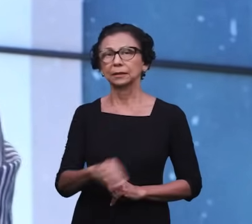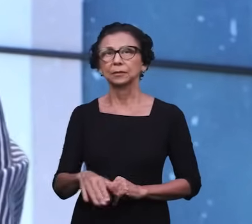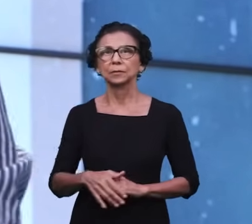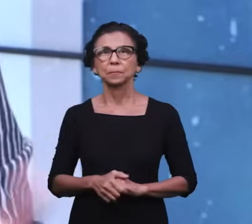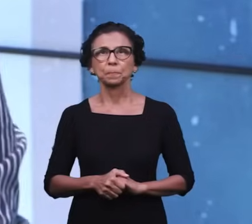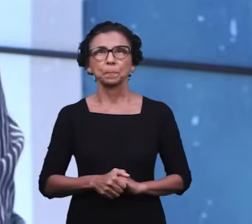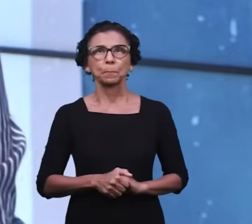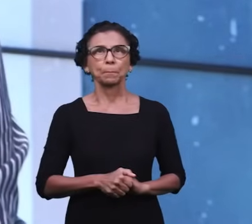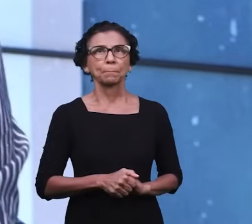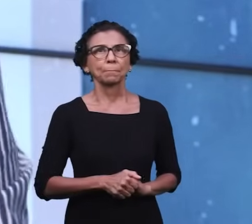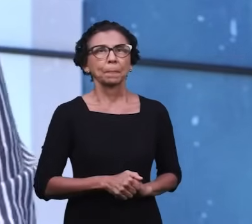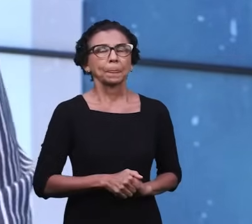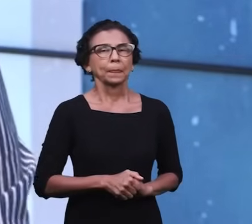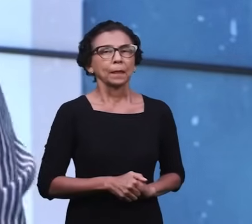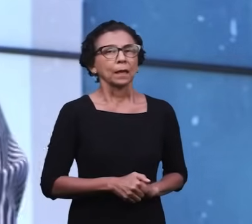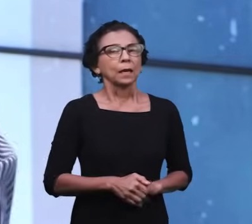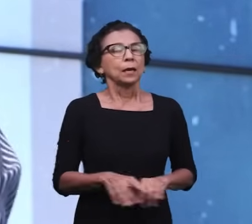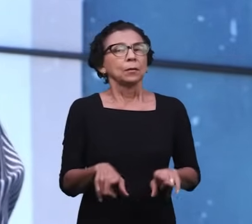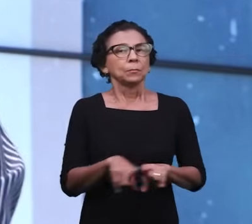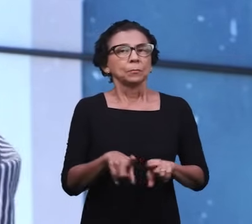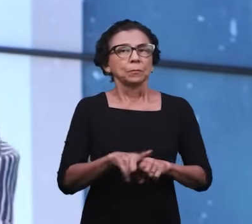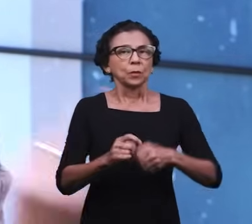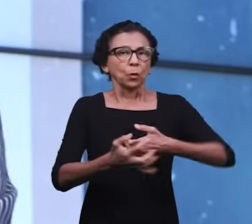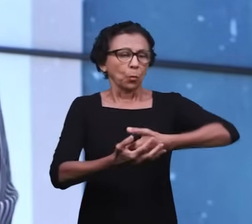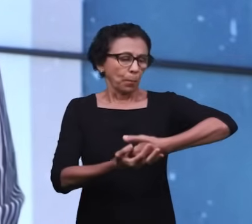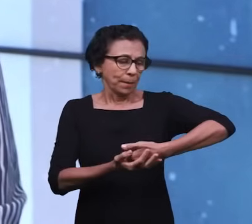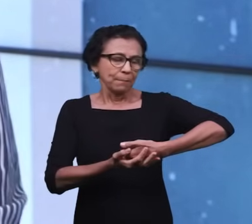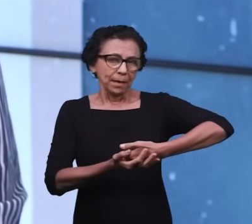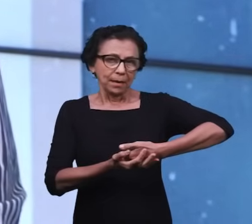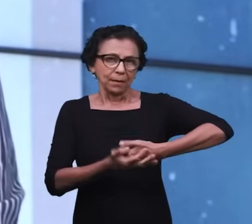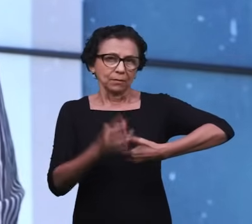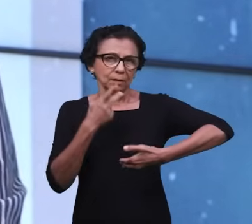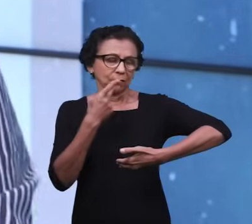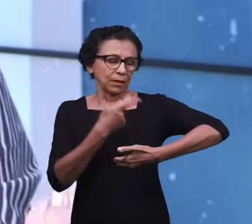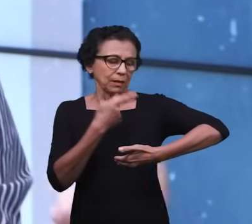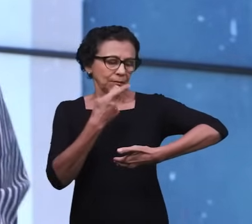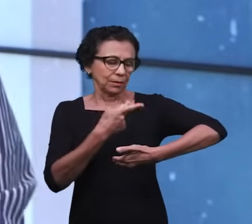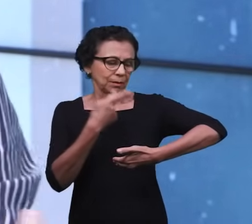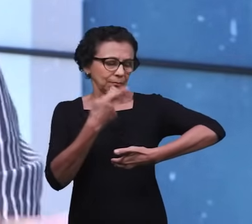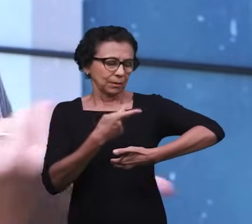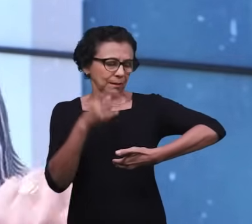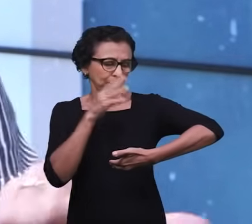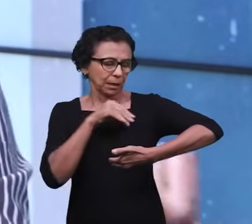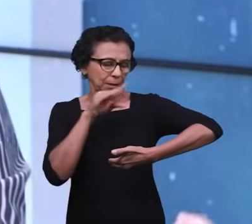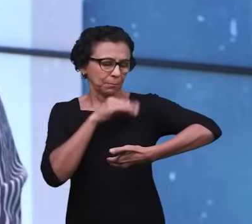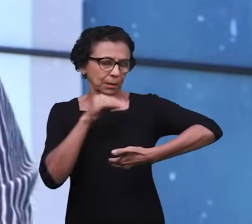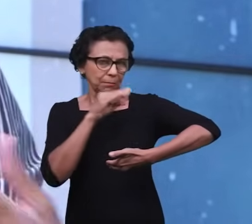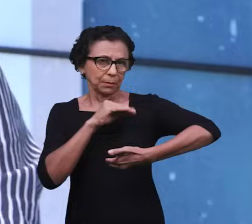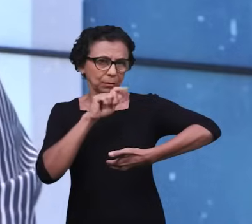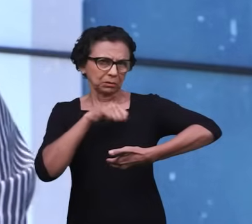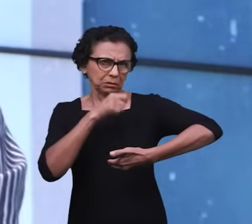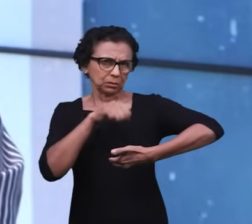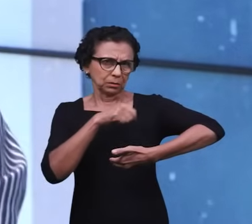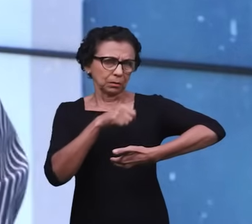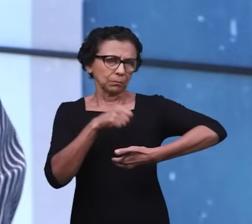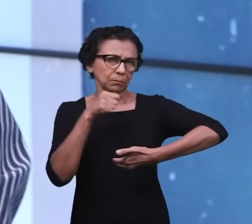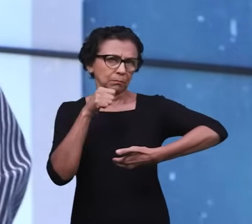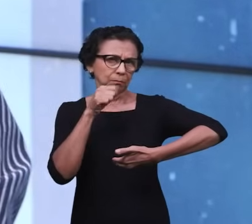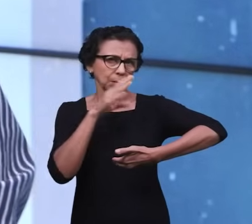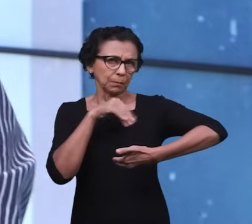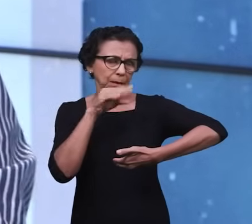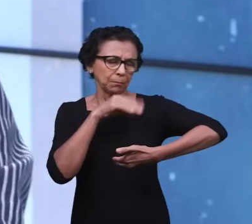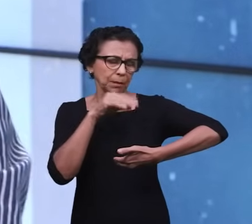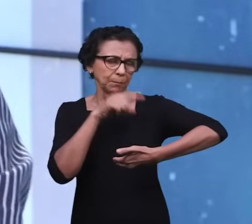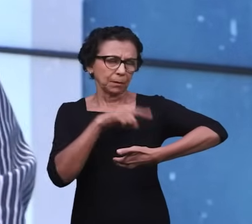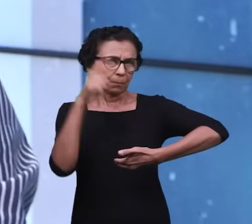falar, ele está entendendo tudo. Para ele começar a falar, ele já está entendendo há muito tempo. Então, a criança, mesmo que ela não fale, ela está entendendo.